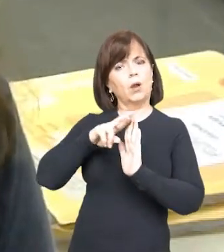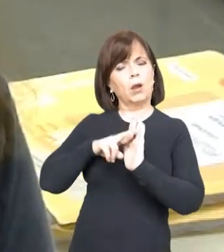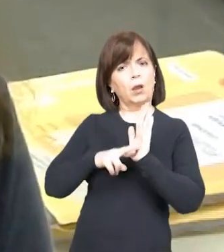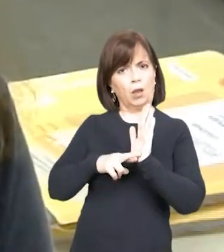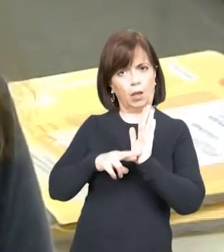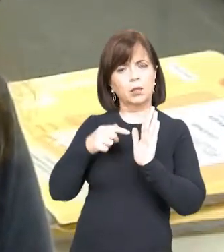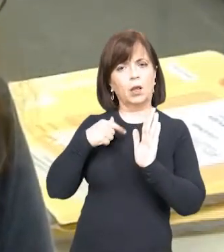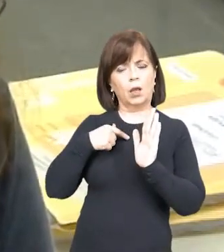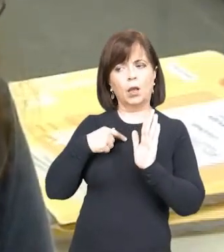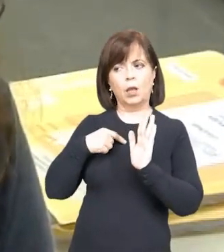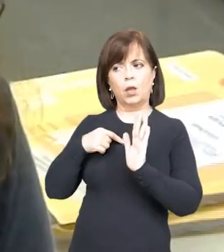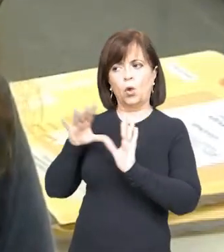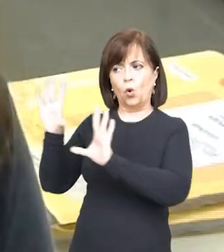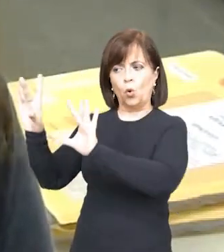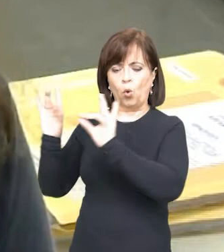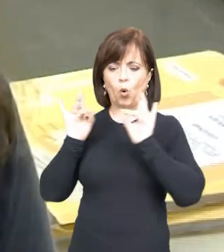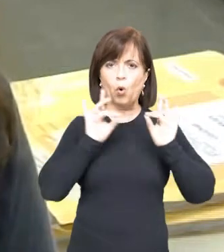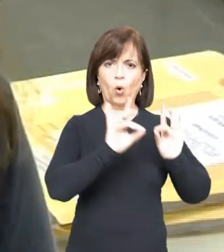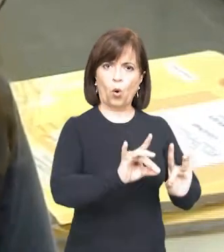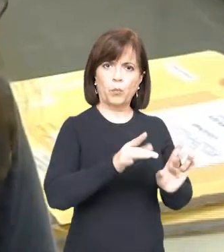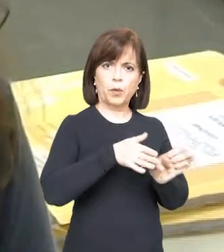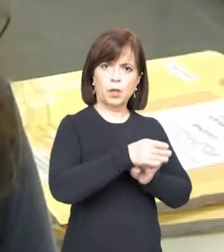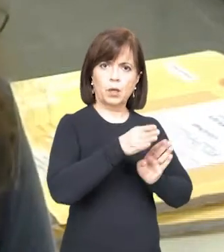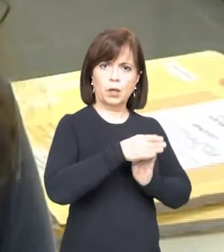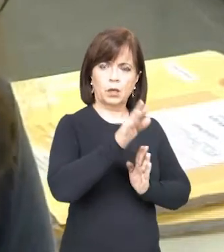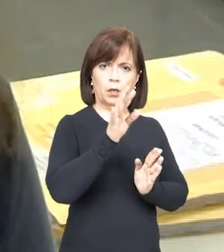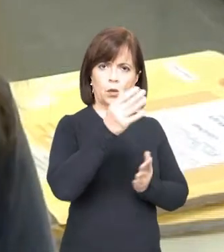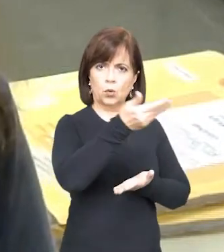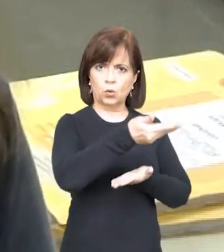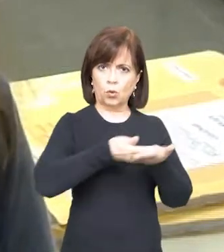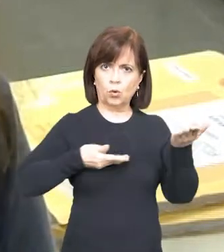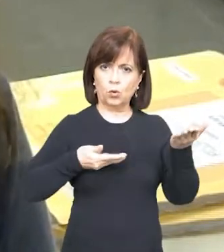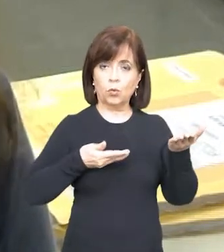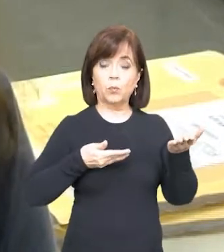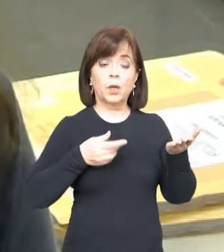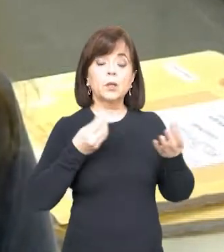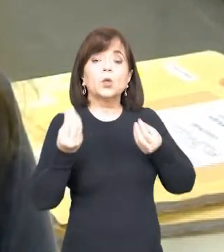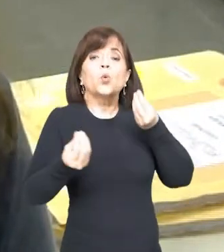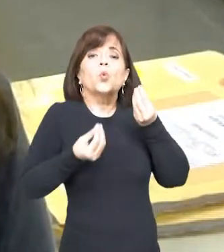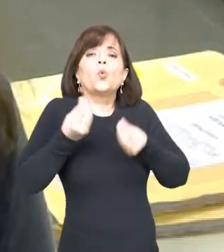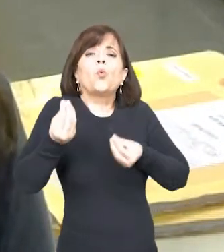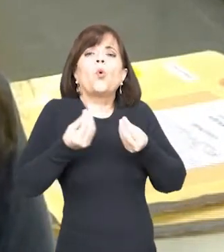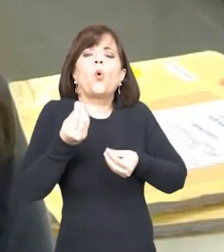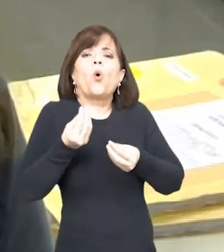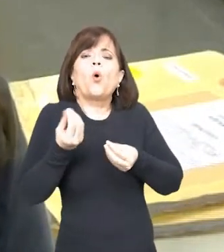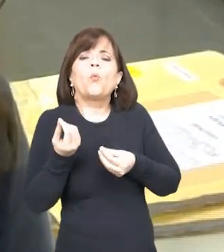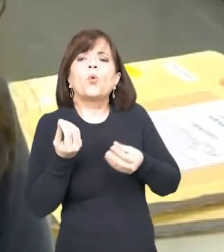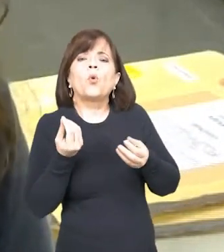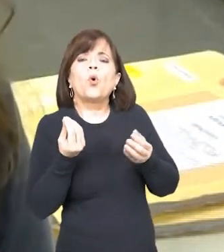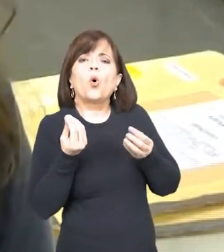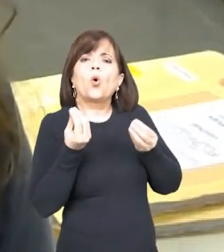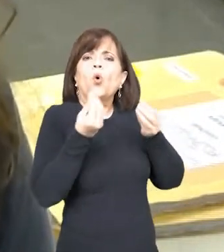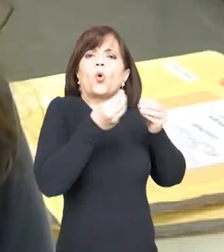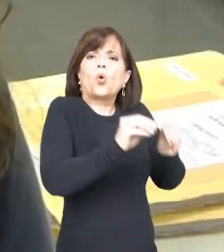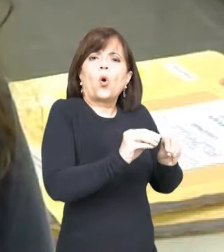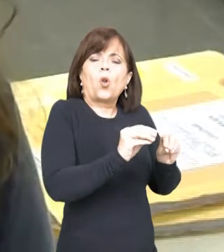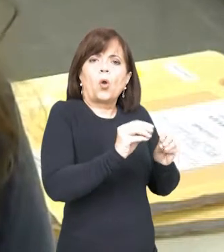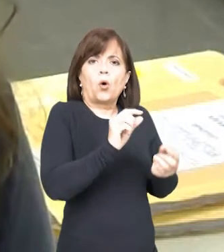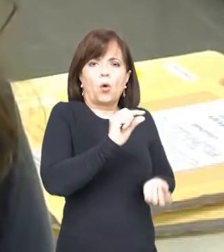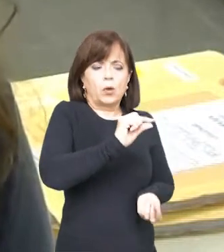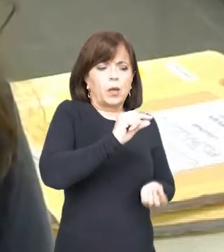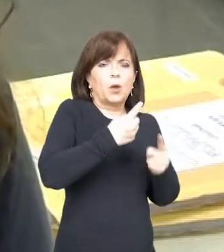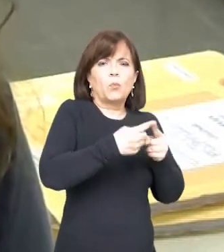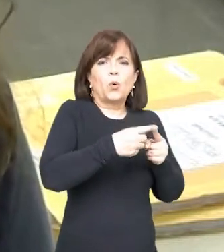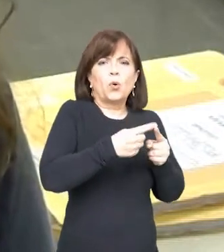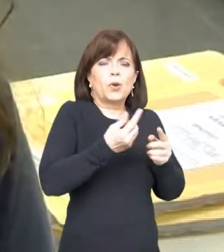eu transcrevi na recomendação sobre o posicionamento do sensor do termômetro, que era aquela